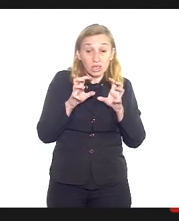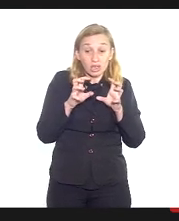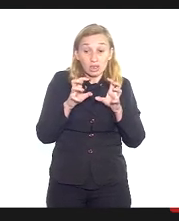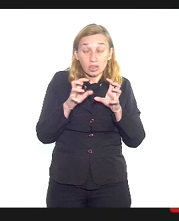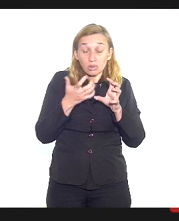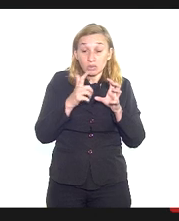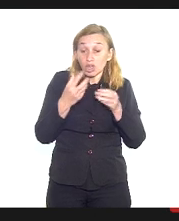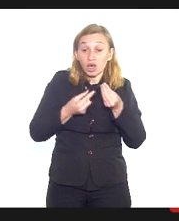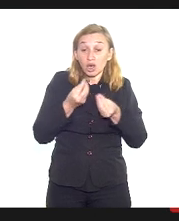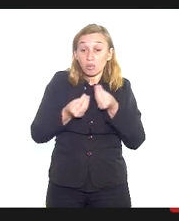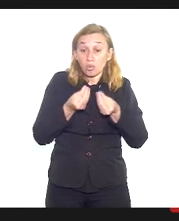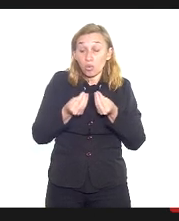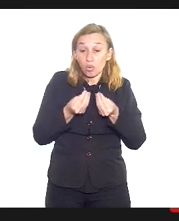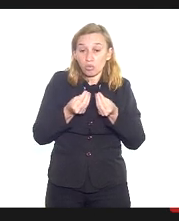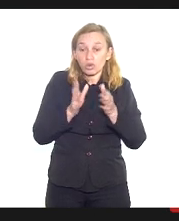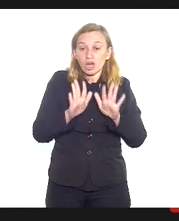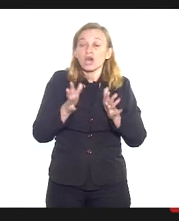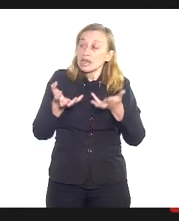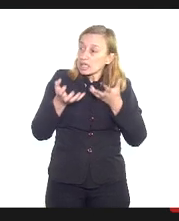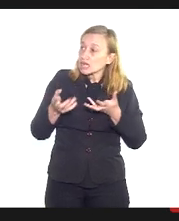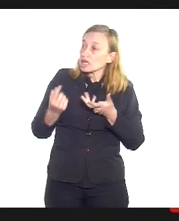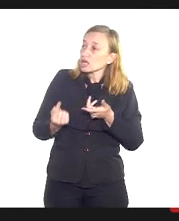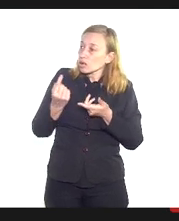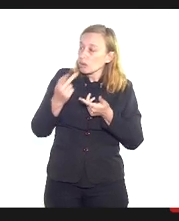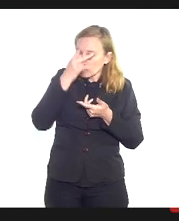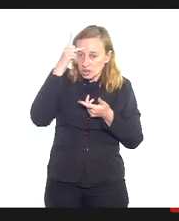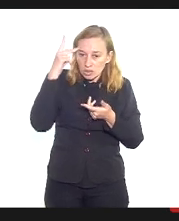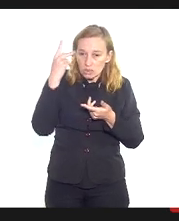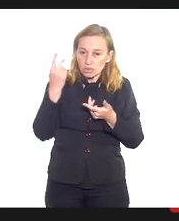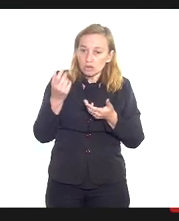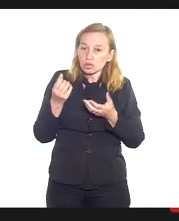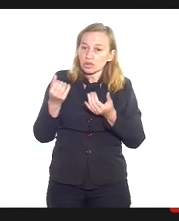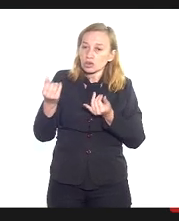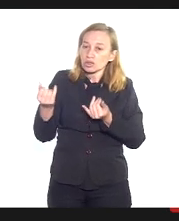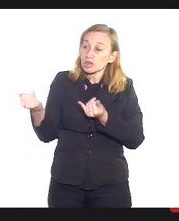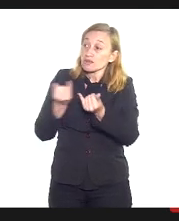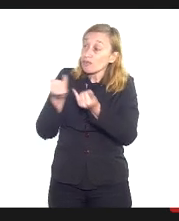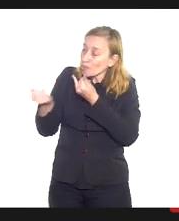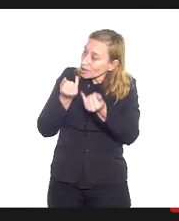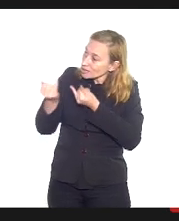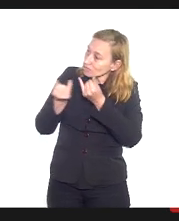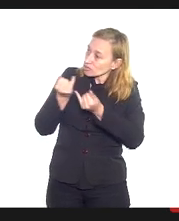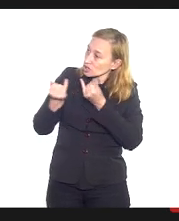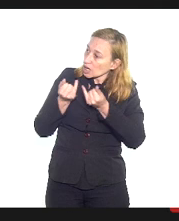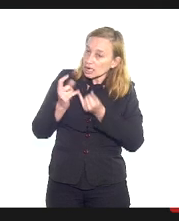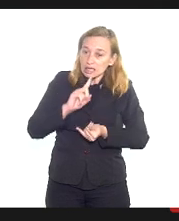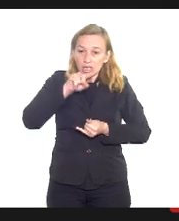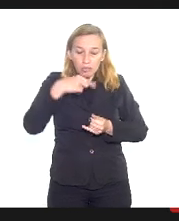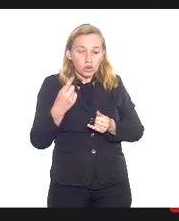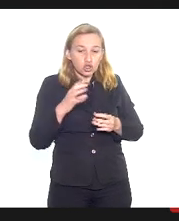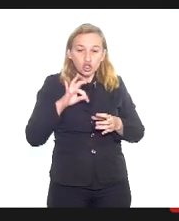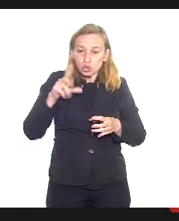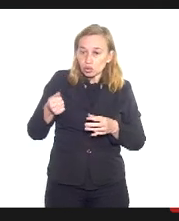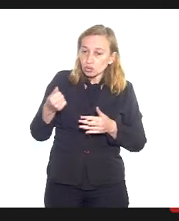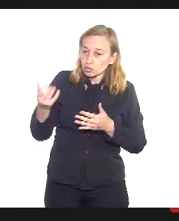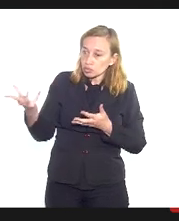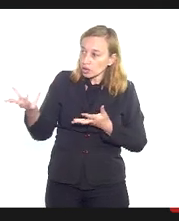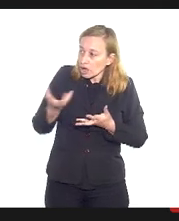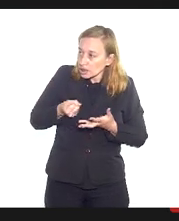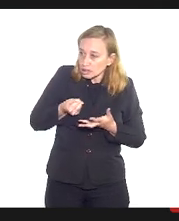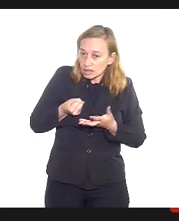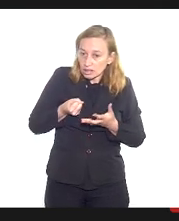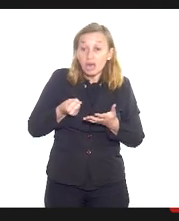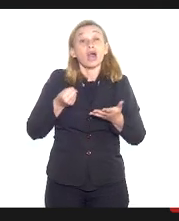de tudo. Nós gostaríamos que alguém, né, mastigasse as informações e nos entregasse. Olha, depois de tudo que foi dito, isso aqui nesse